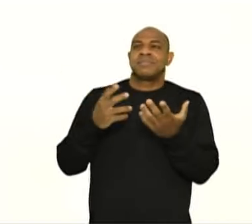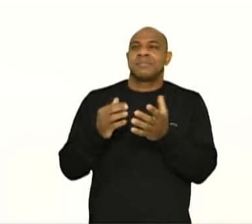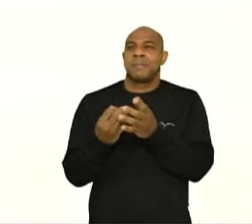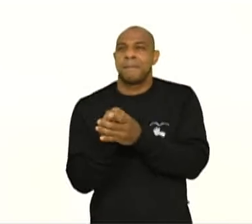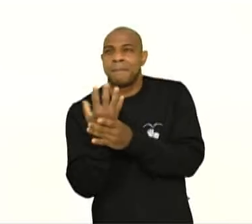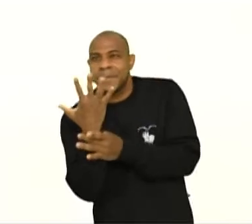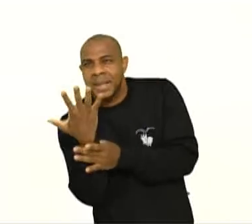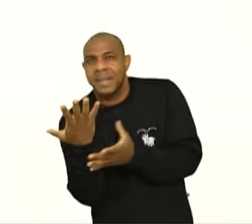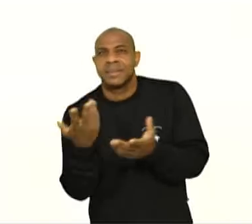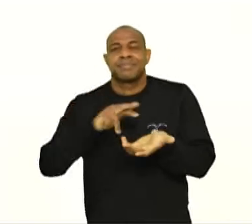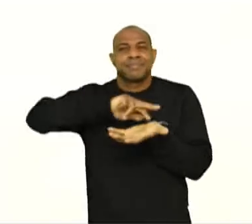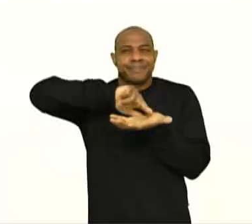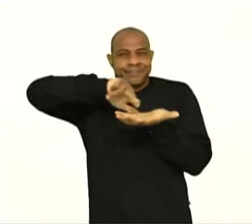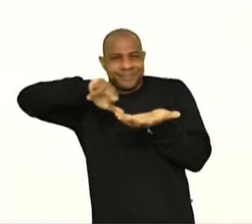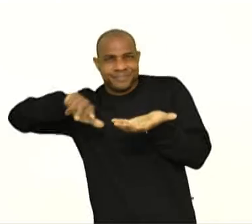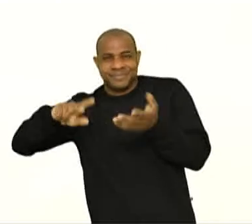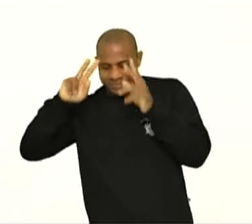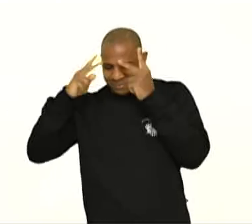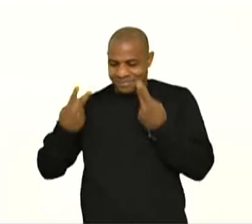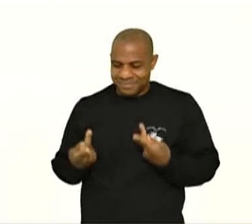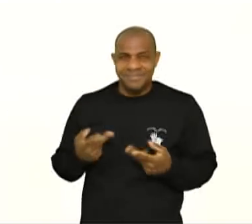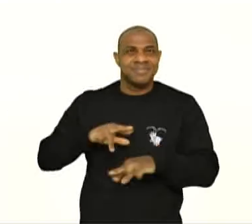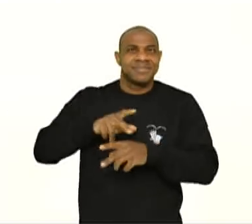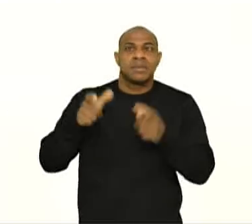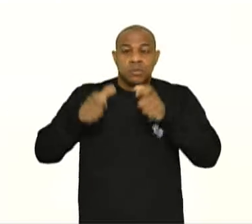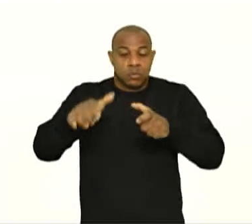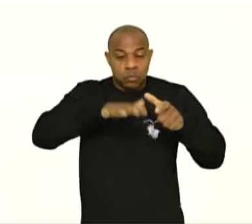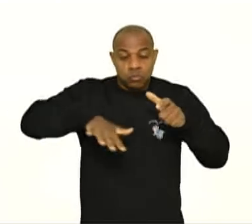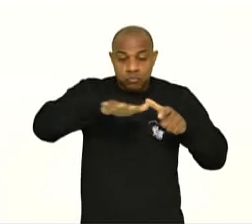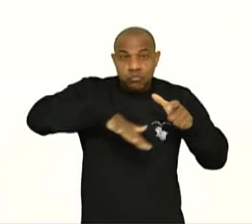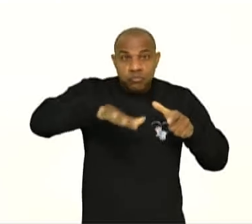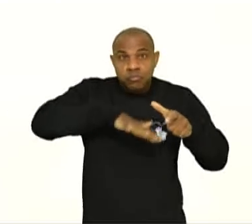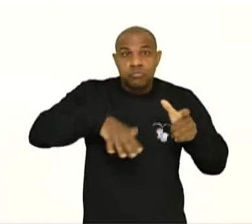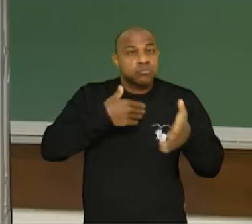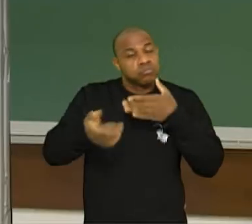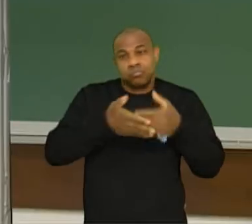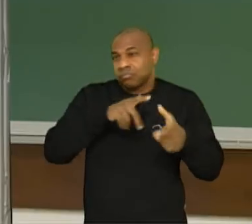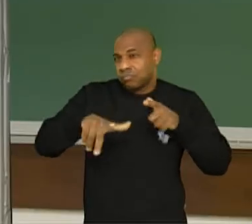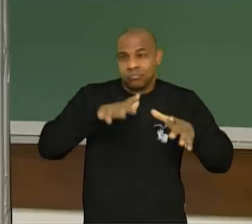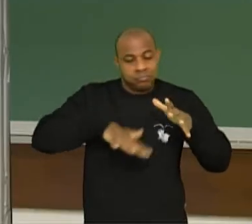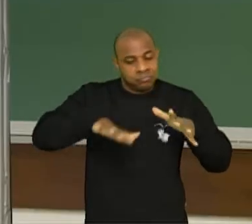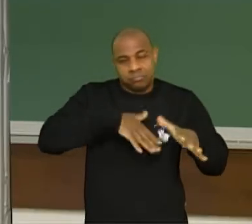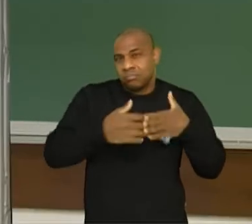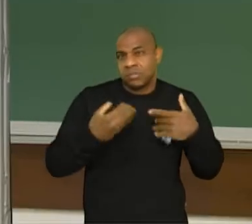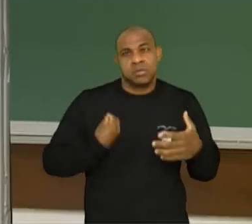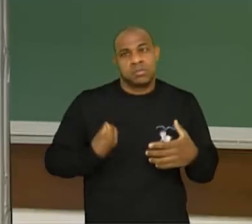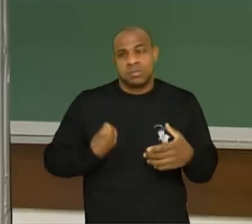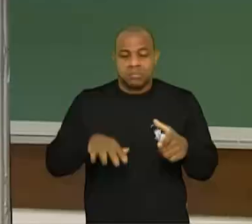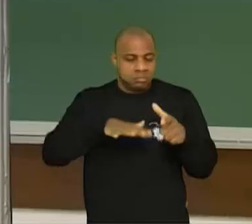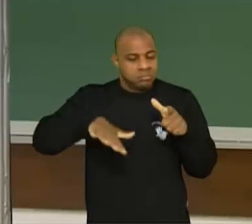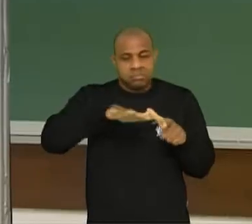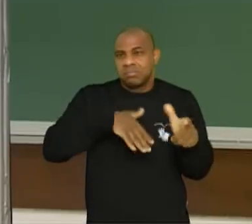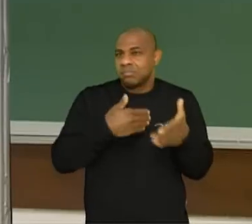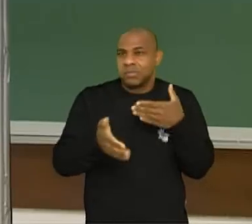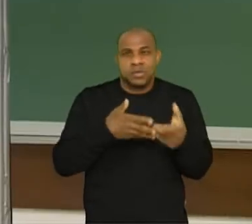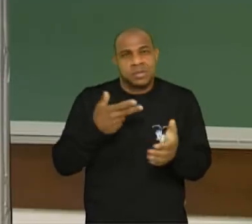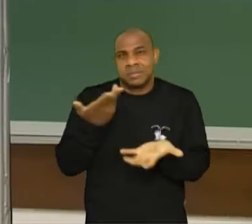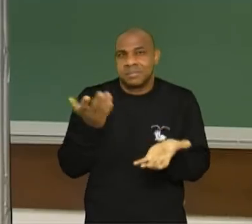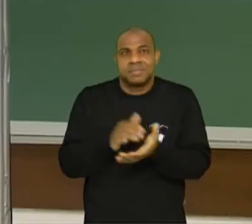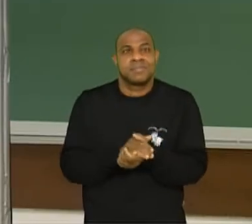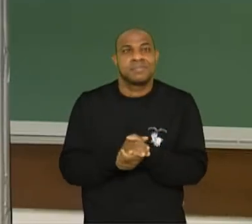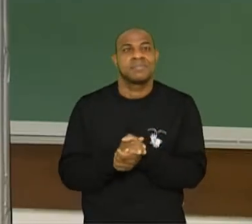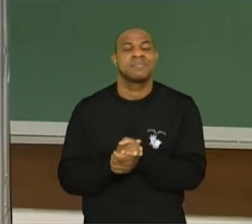É essencial, né, que esteja numa determinada região, tá? Não interessa a população que vive lá num bioma e a população que vive em